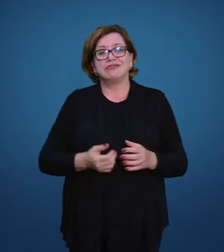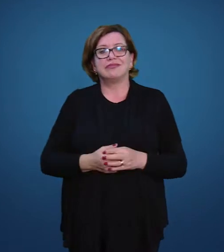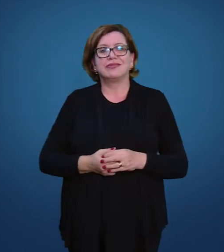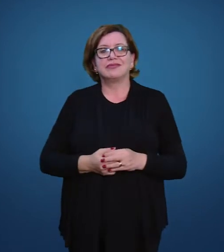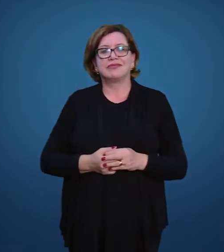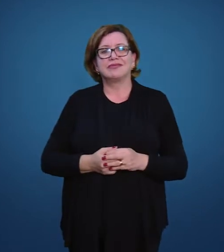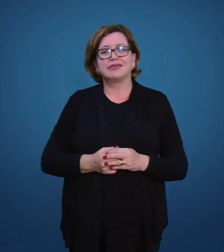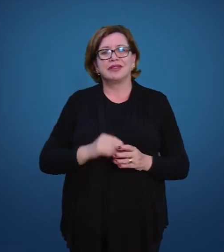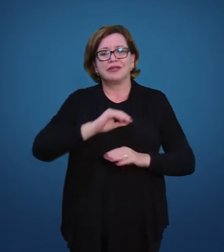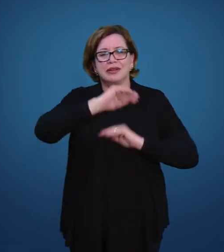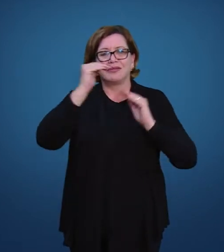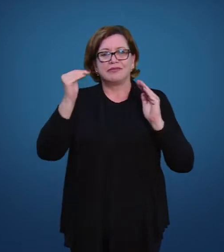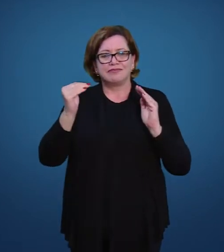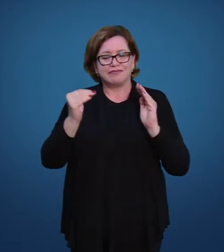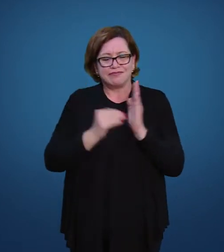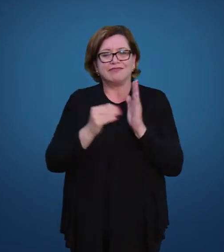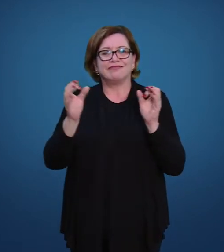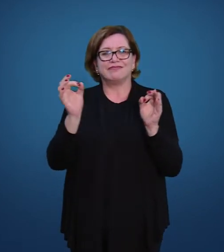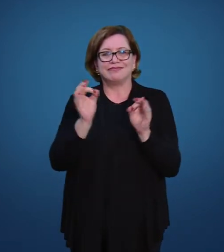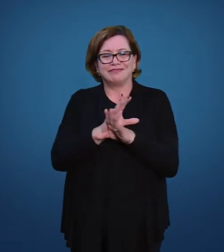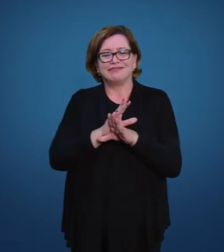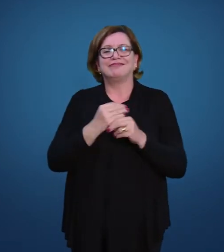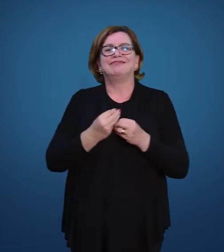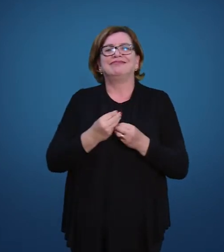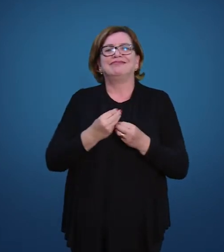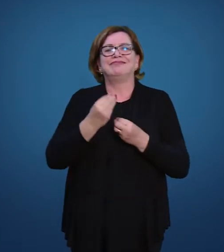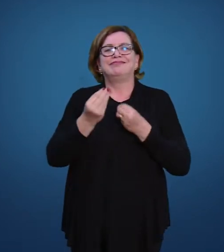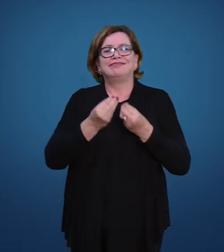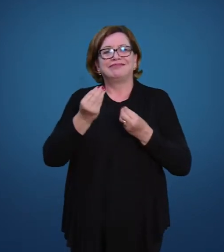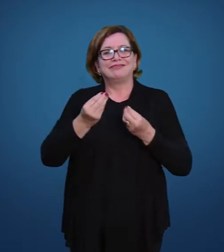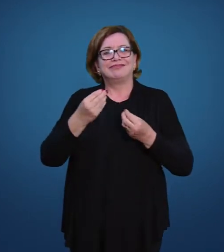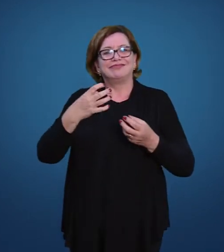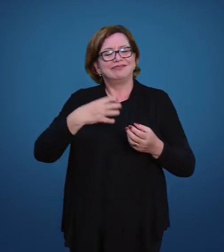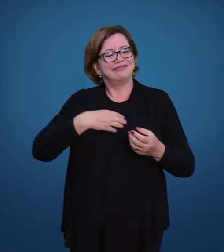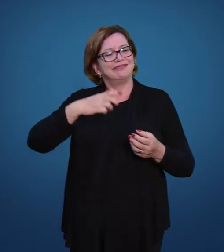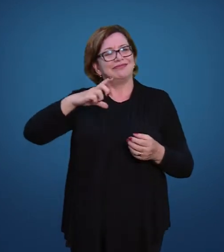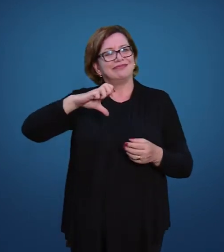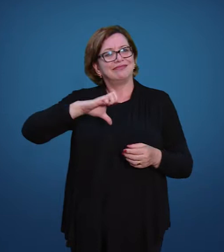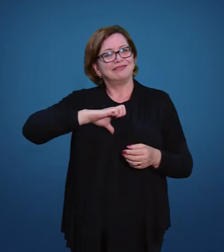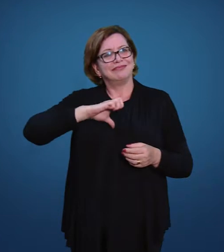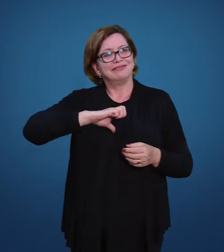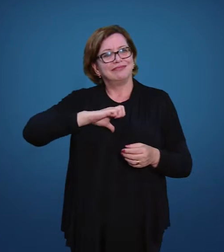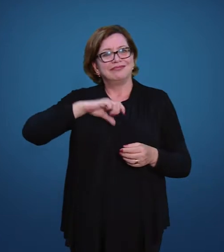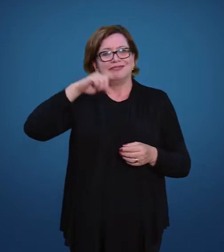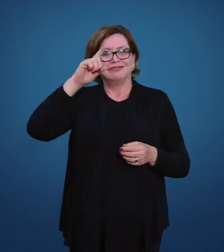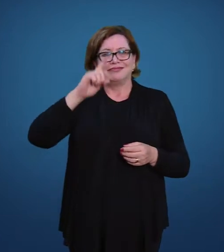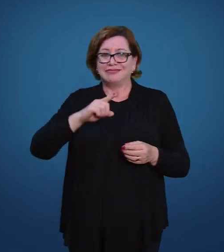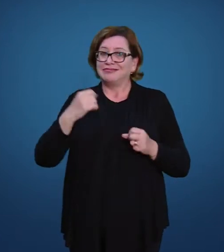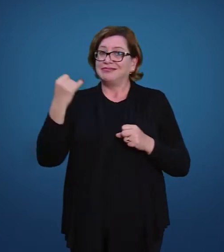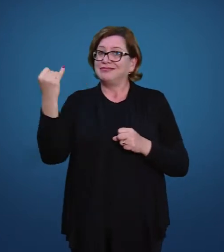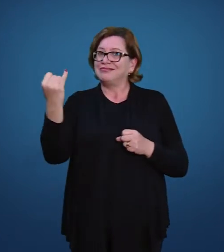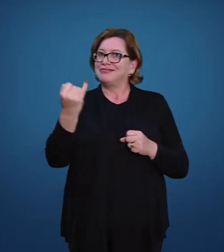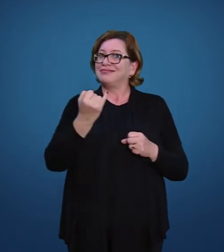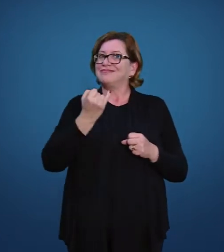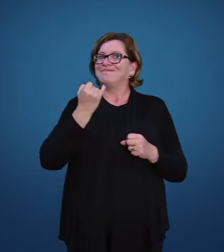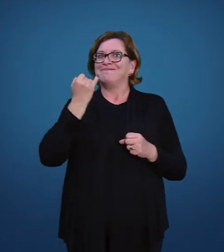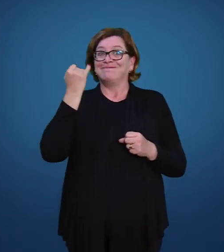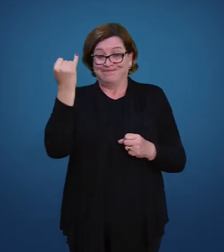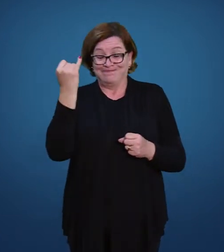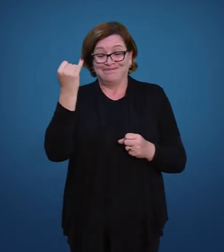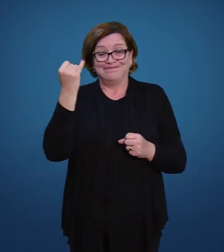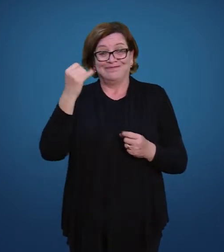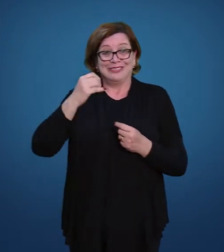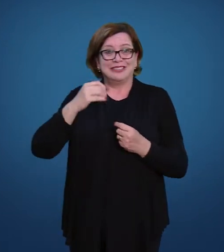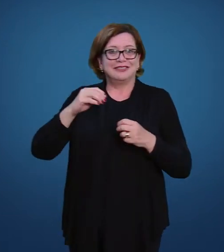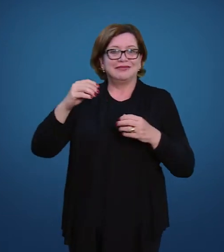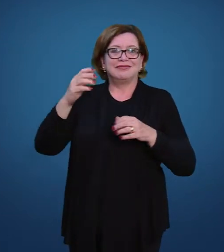Então, assim, para finalizar, fechando com a tua pergunta, a postura ética é extremamente essencial para uma democracia. Como é que você